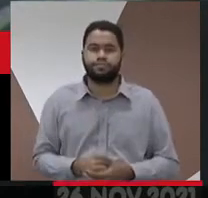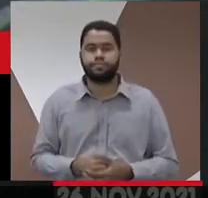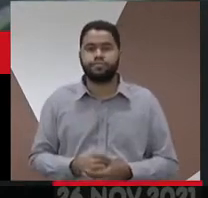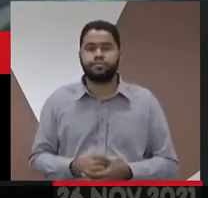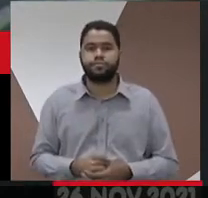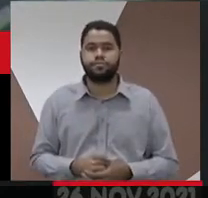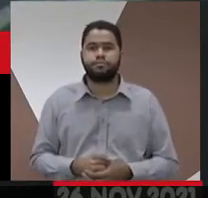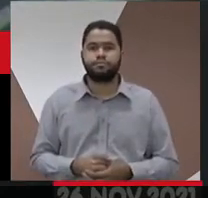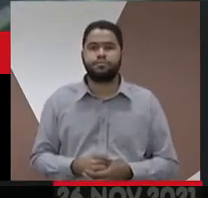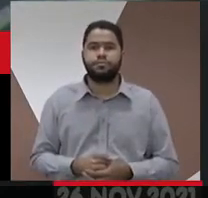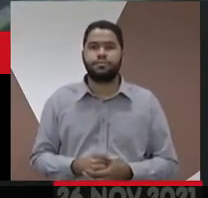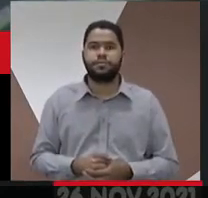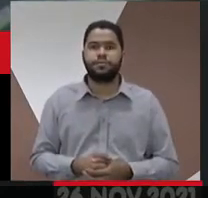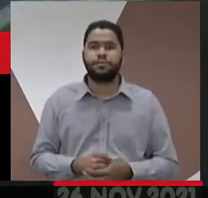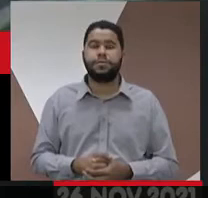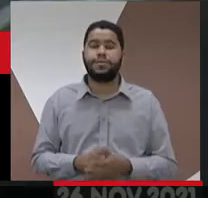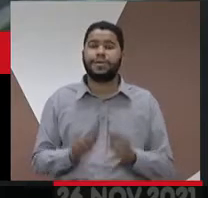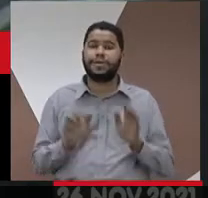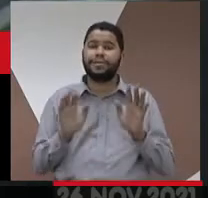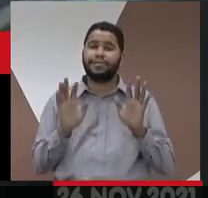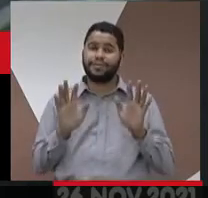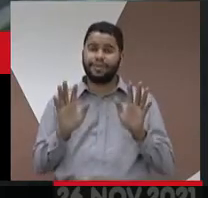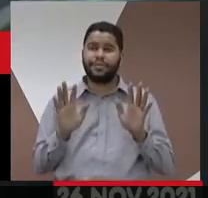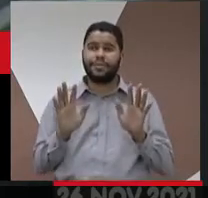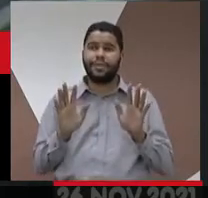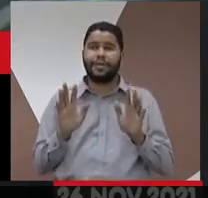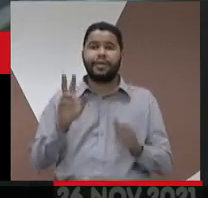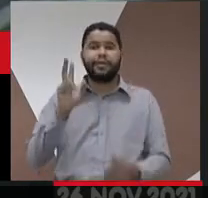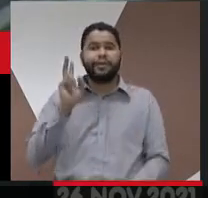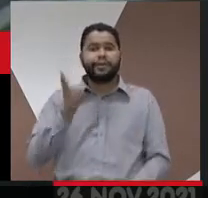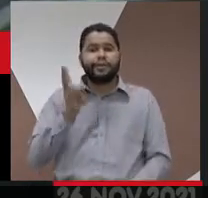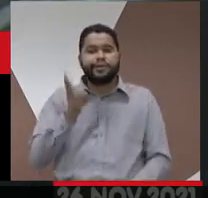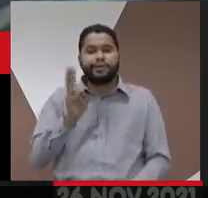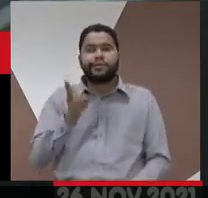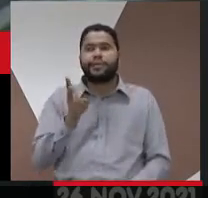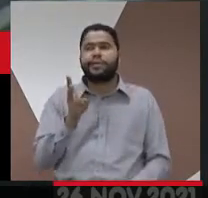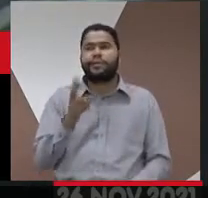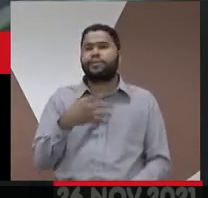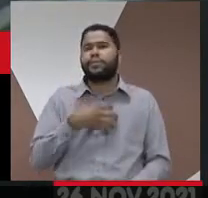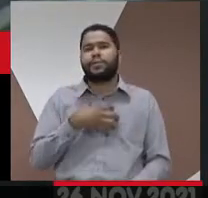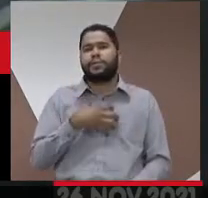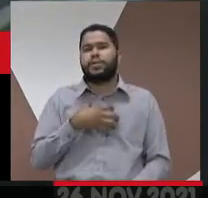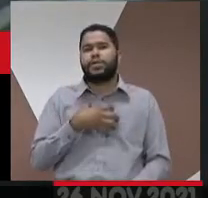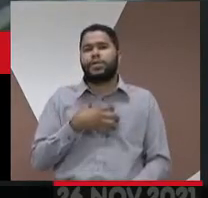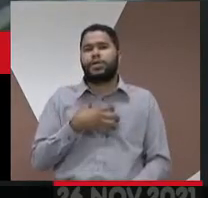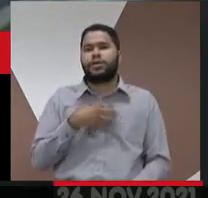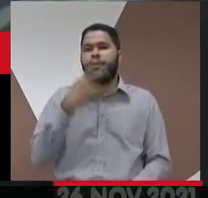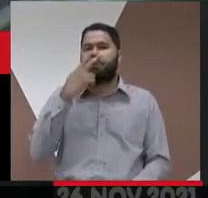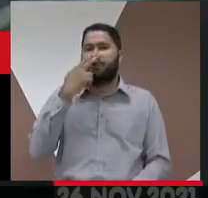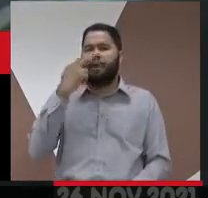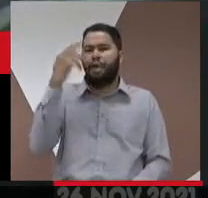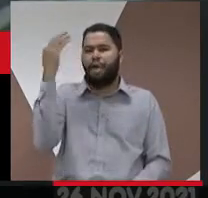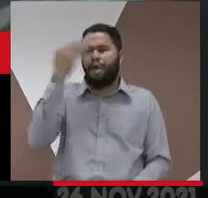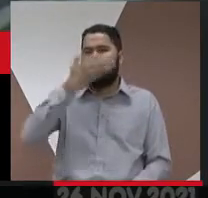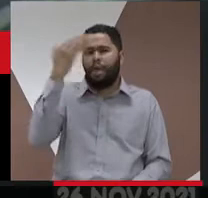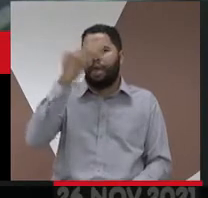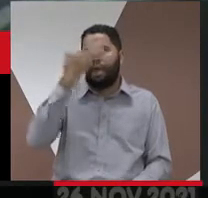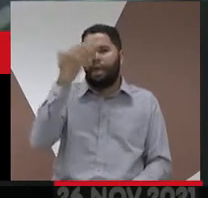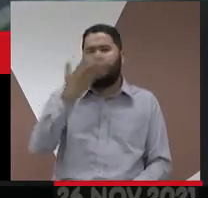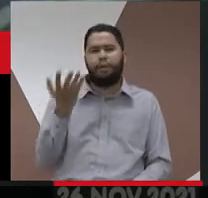Não tem um milímetro. Mas eles aqui, sempre de maneira obscura, porque